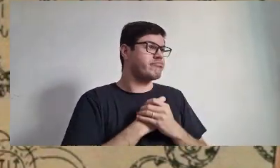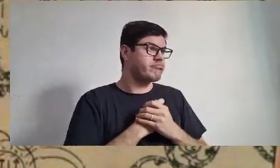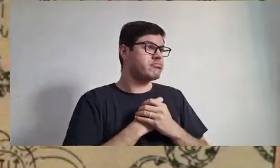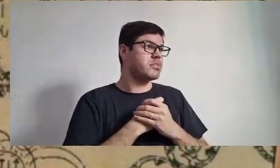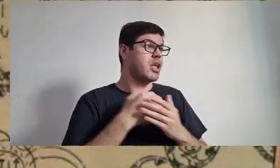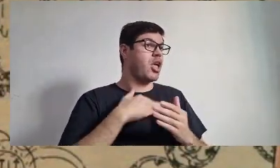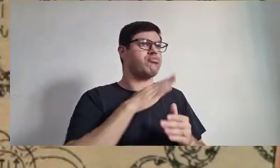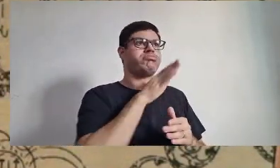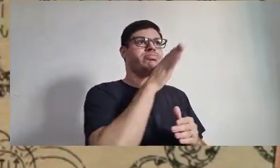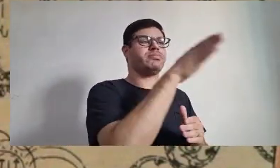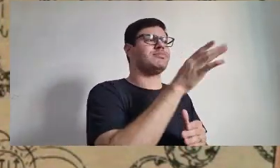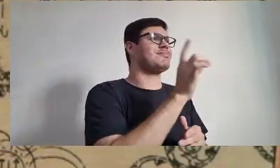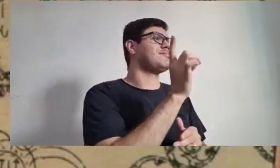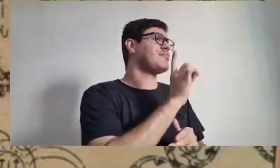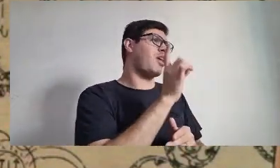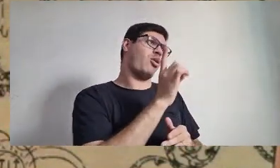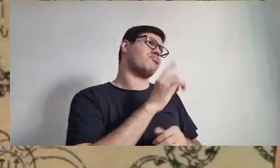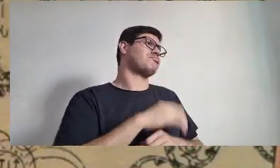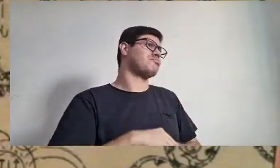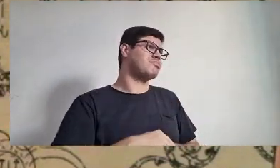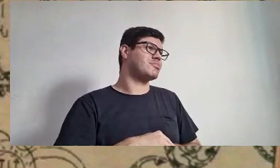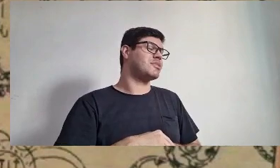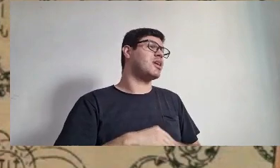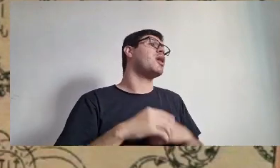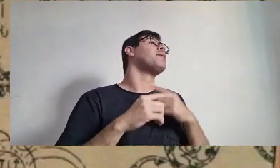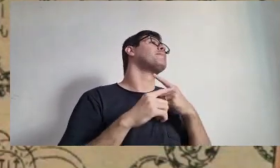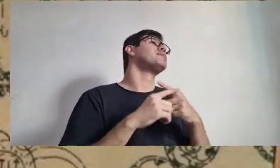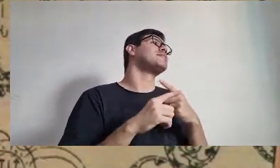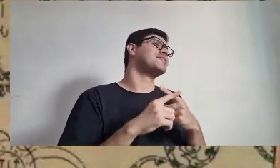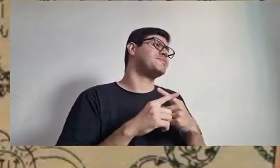lá no cartório, porque